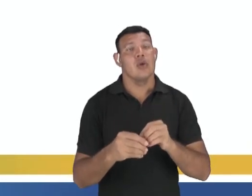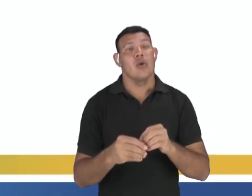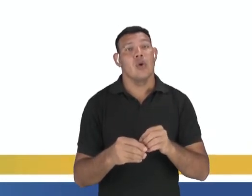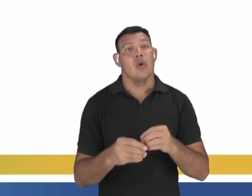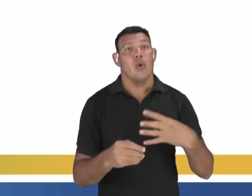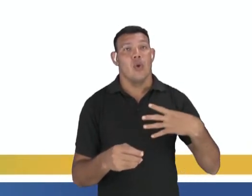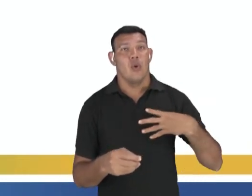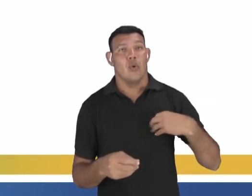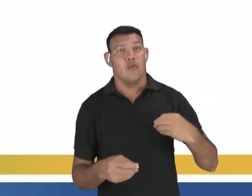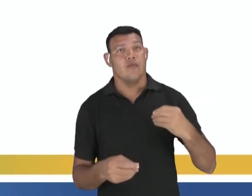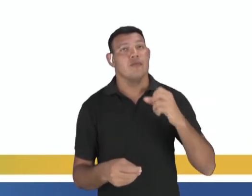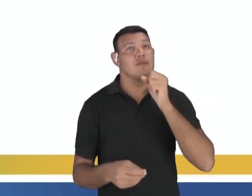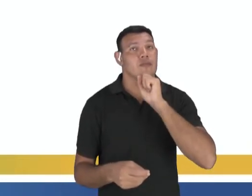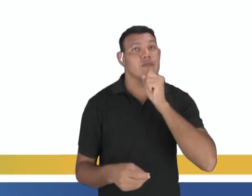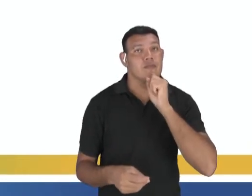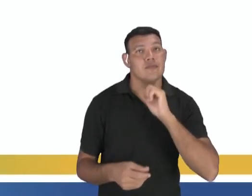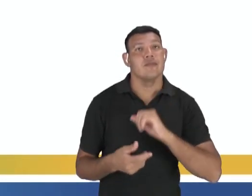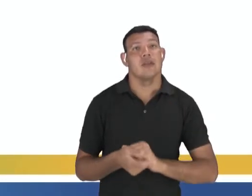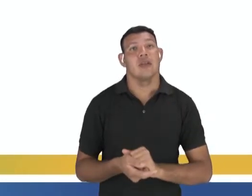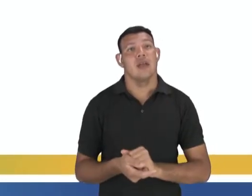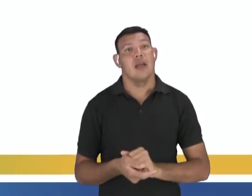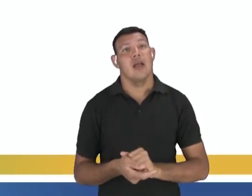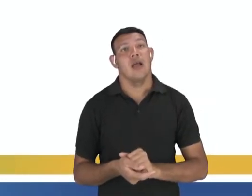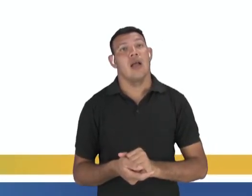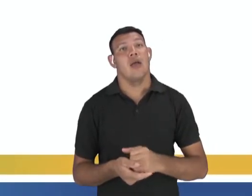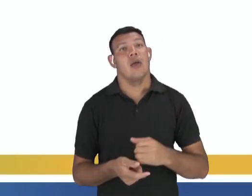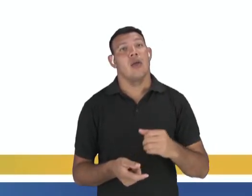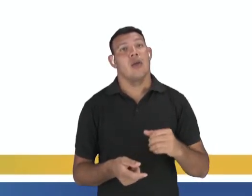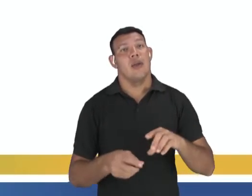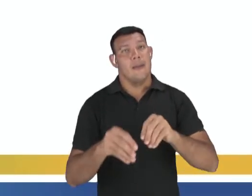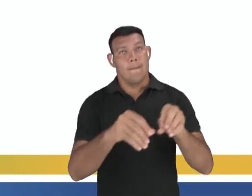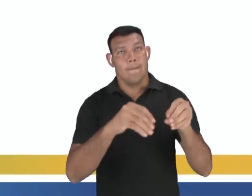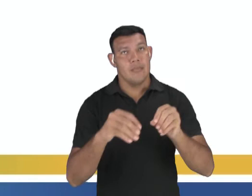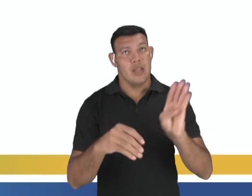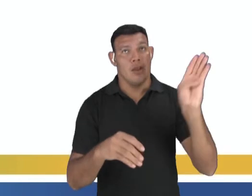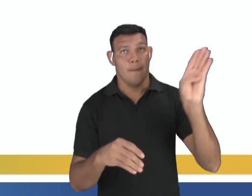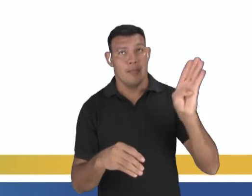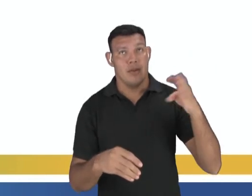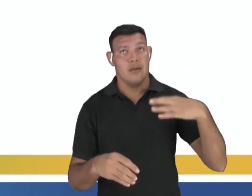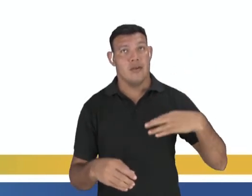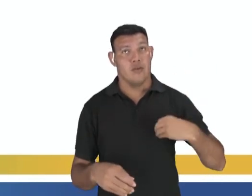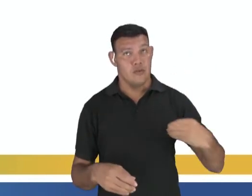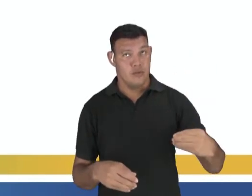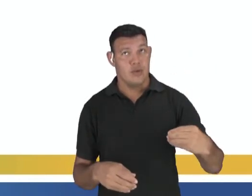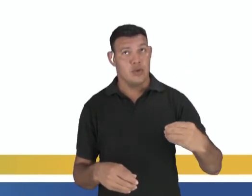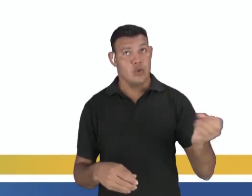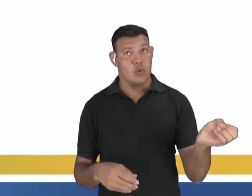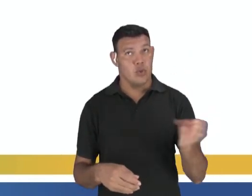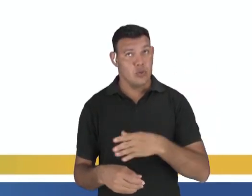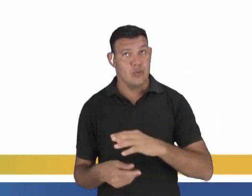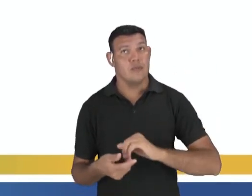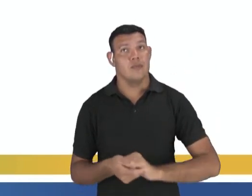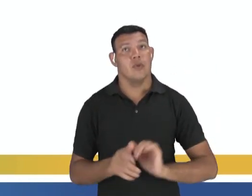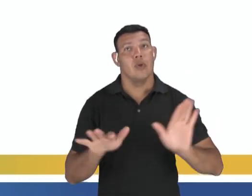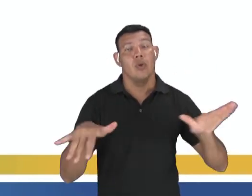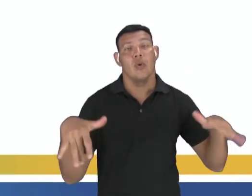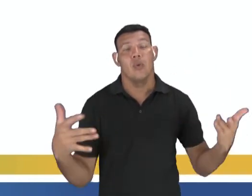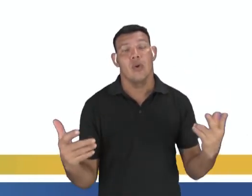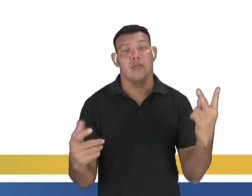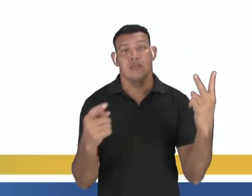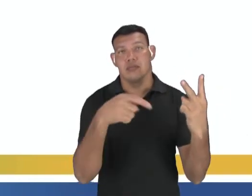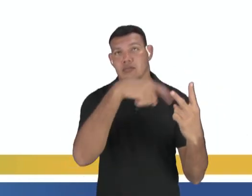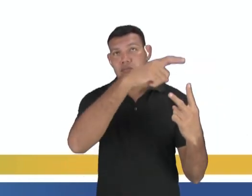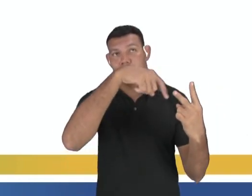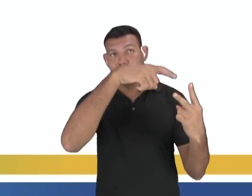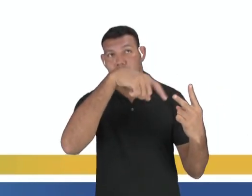vamos lá. Aqui nós temos o terreno A e aqui nós temos o terreno B. O terreno A trata-se de um